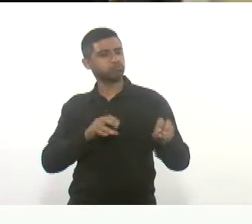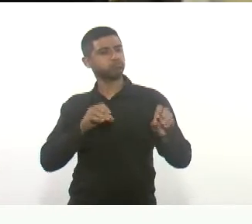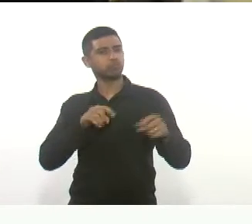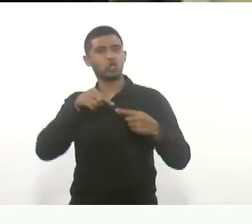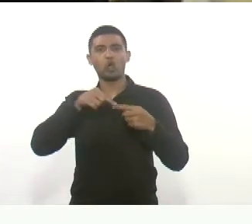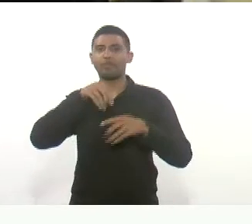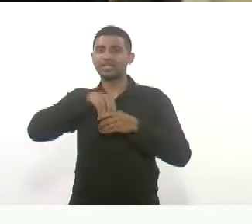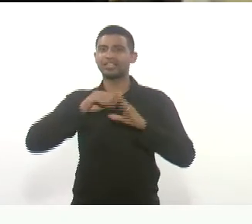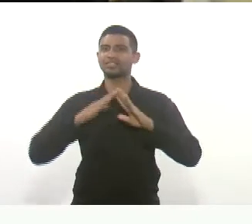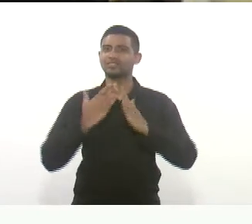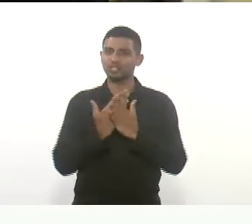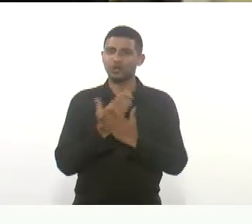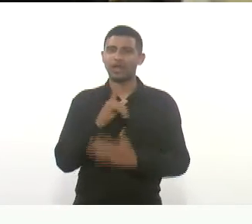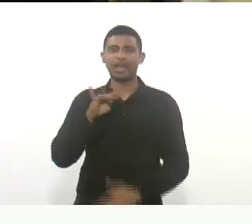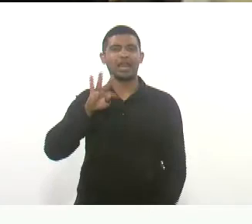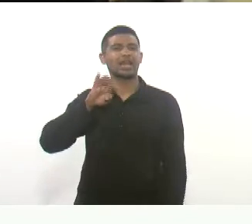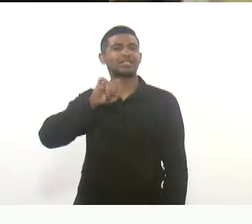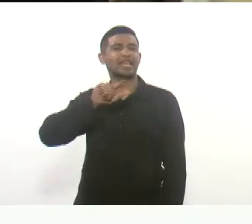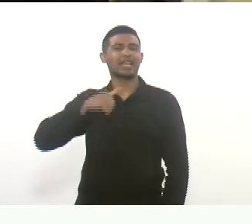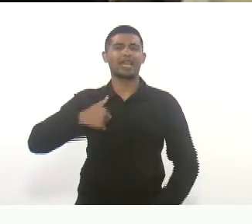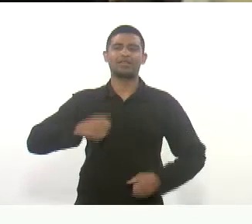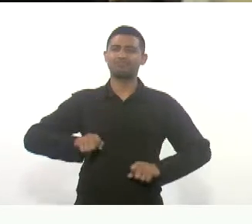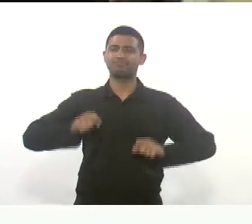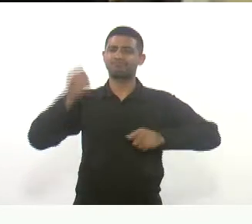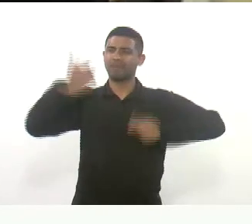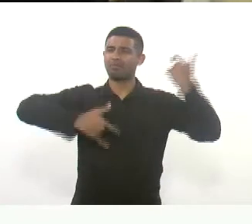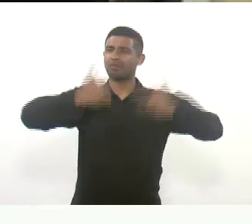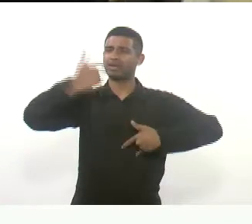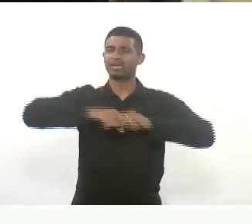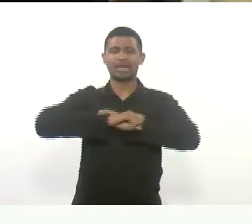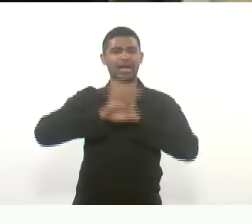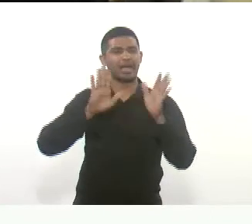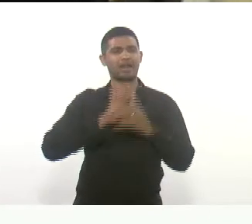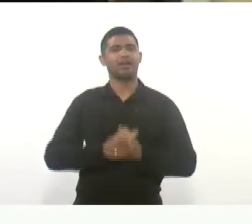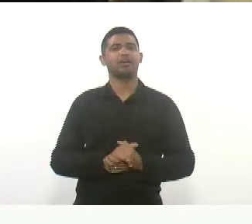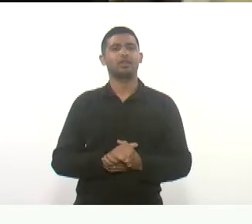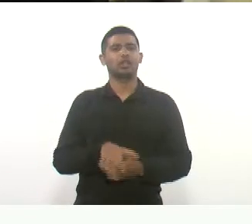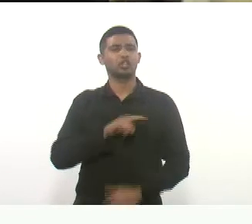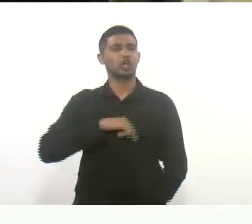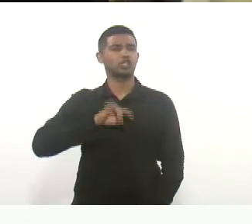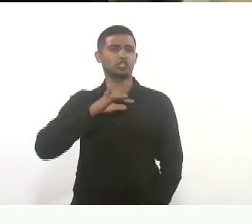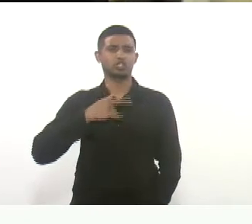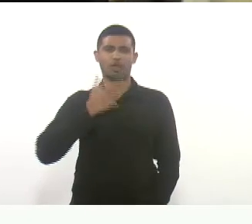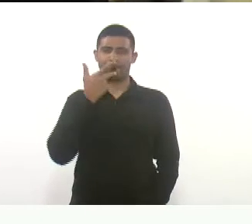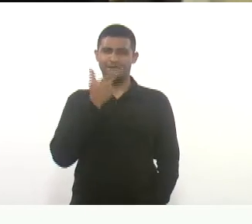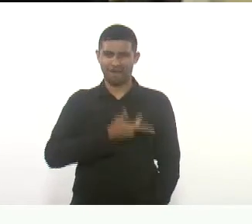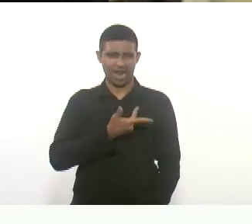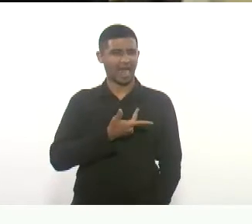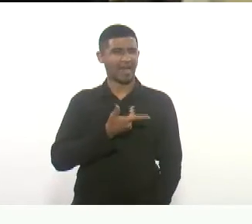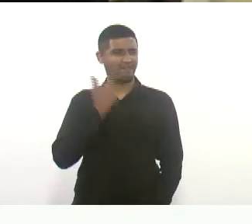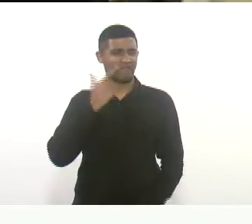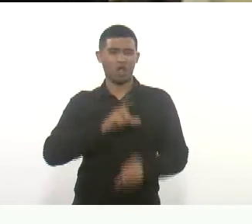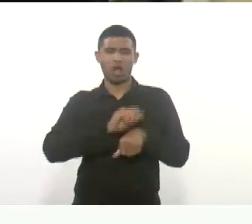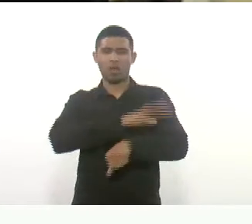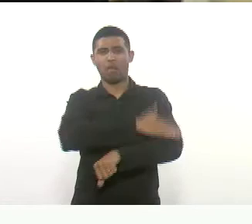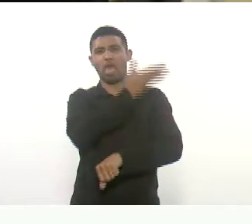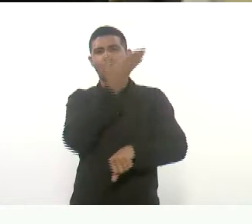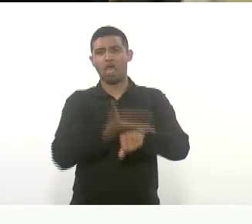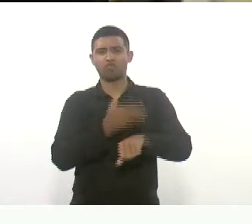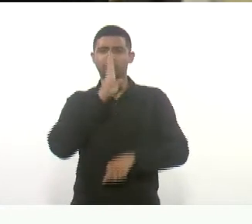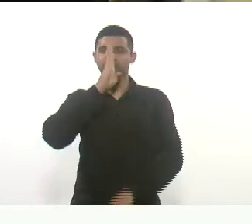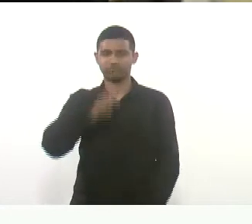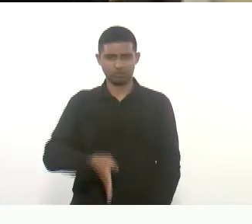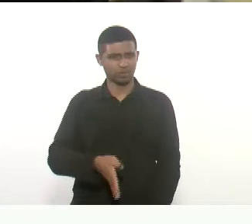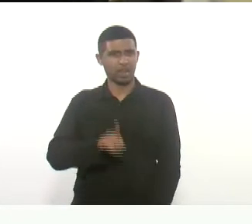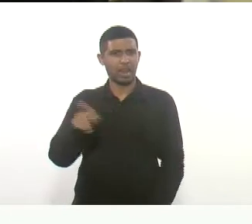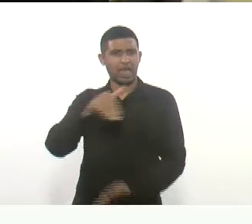que a apresentação da Teca fica muito claro de que a gente não pode tão somente falar em extensão da carga horária. A